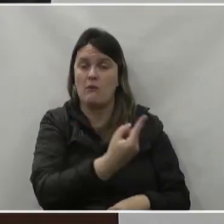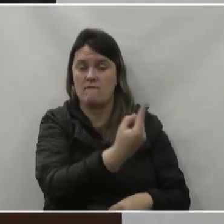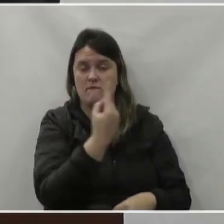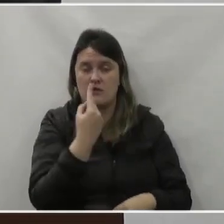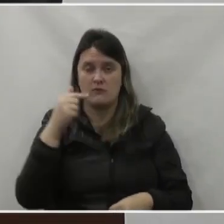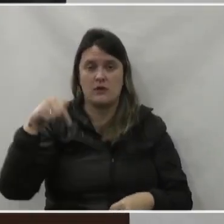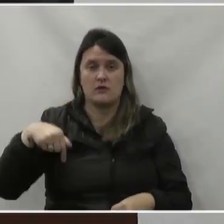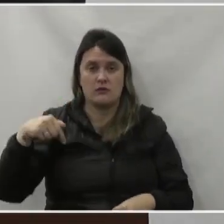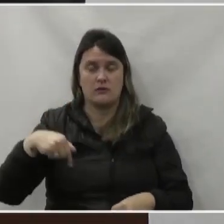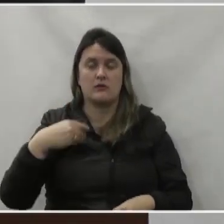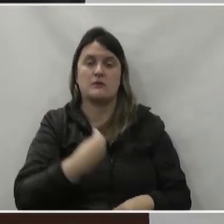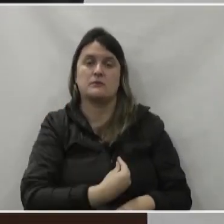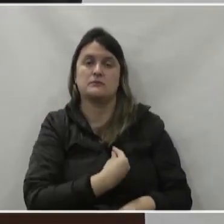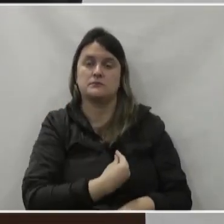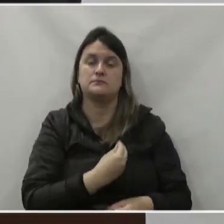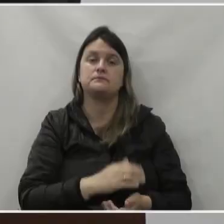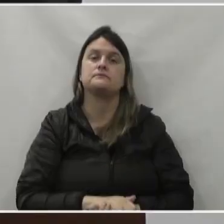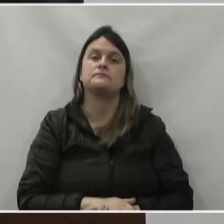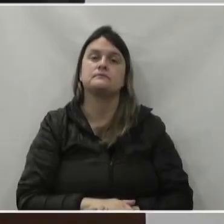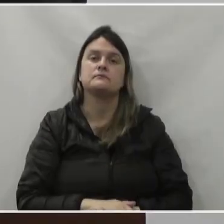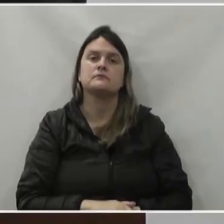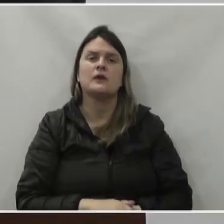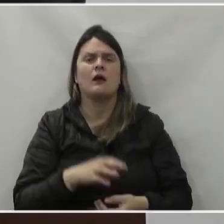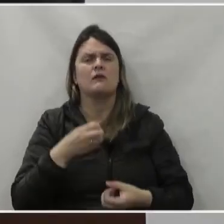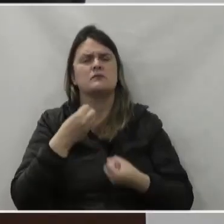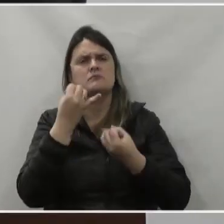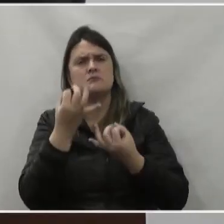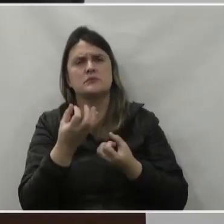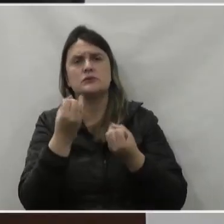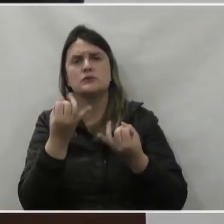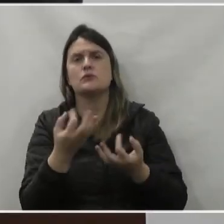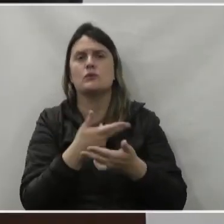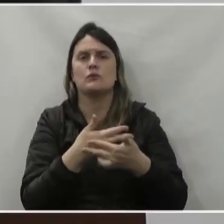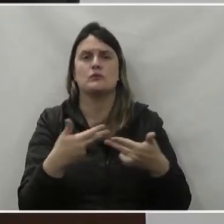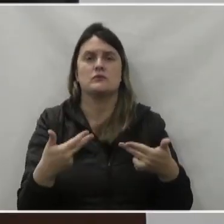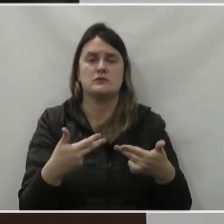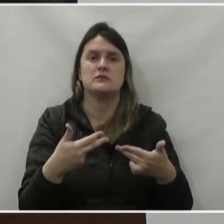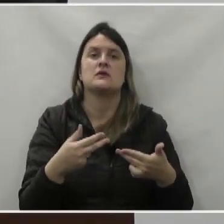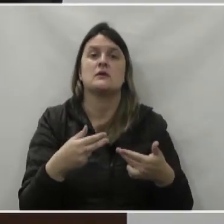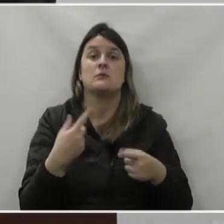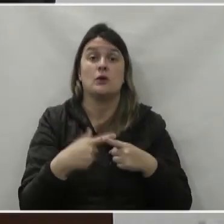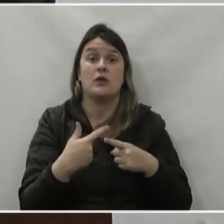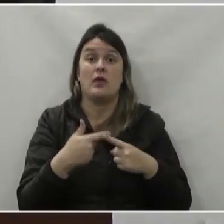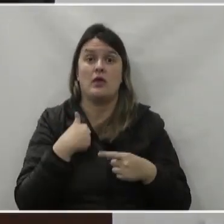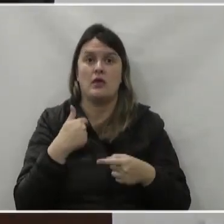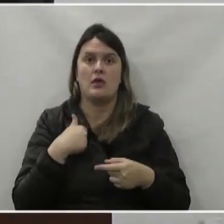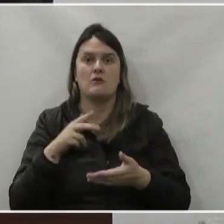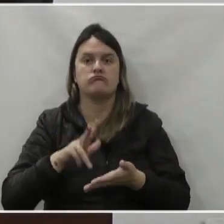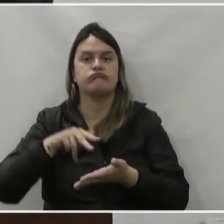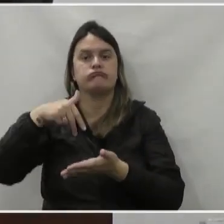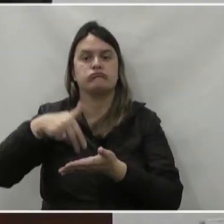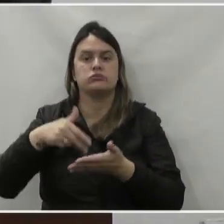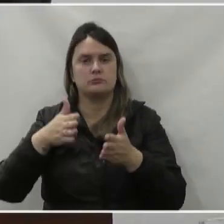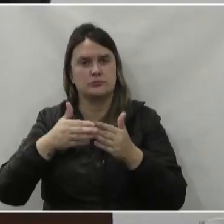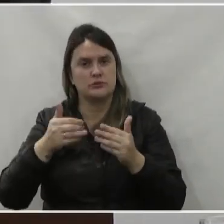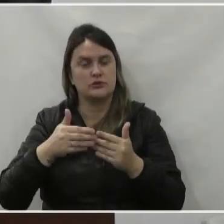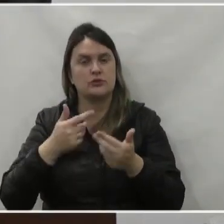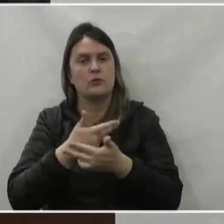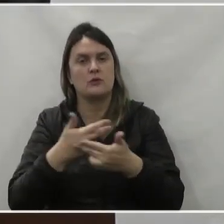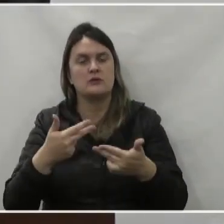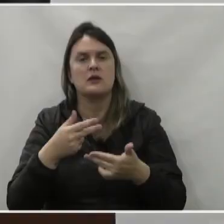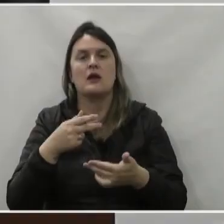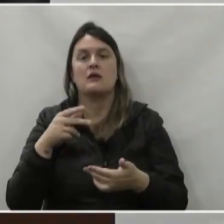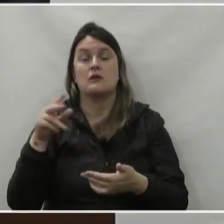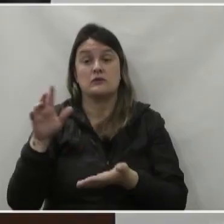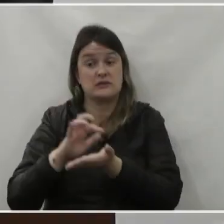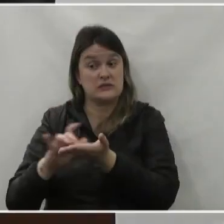Ambiente esteve aqui nessa Casa de Leis, prestando alguns esclarecimentos após o meu uso da tribuna, onde ele